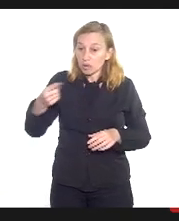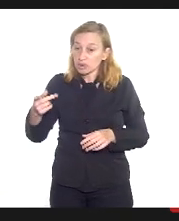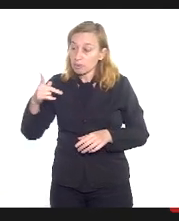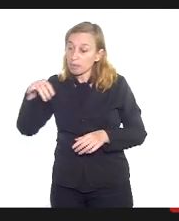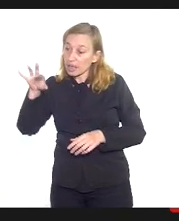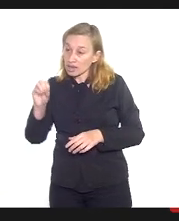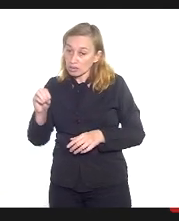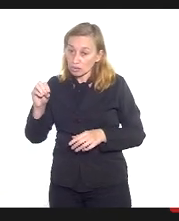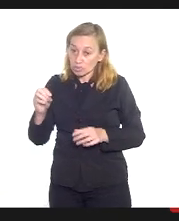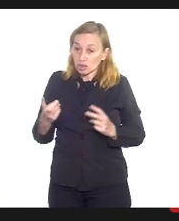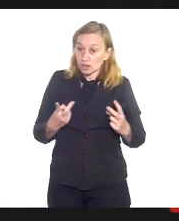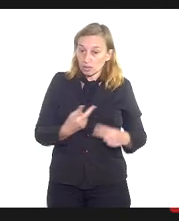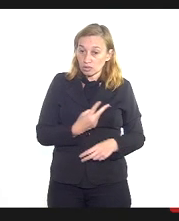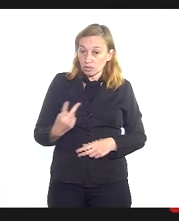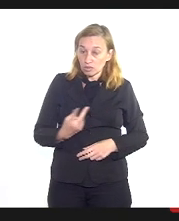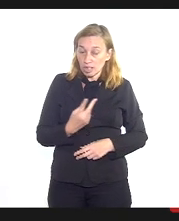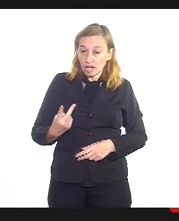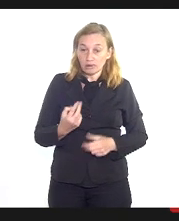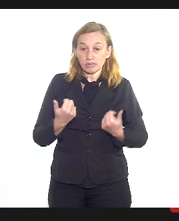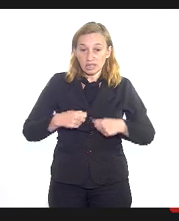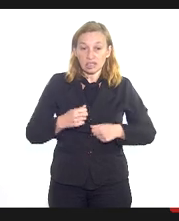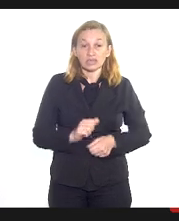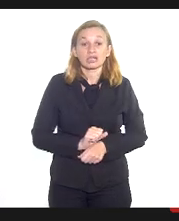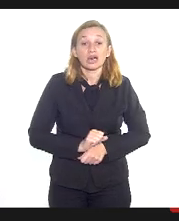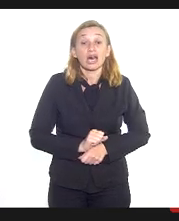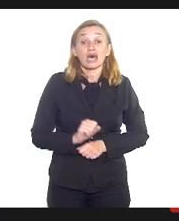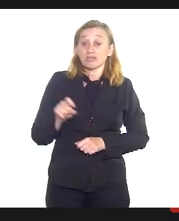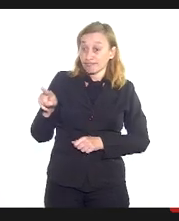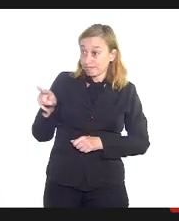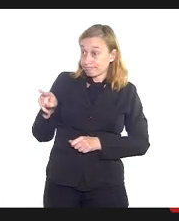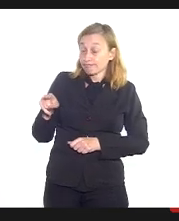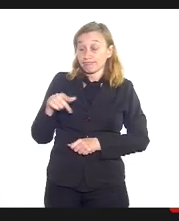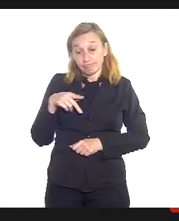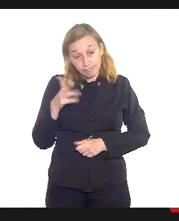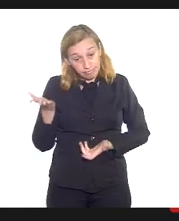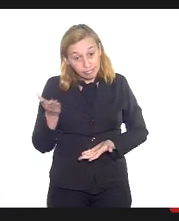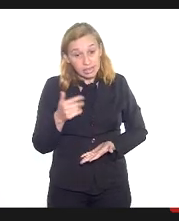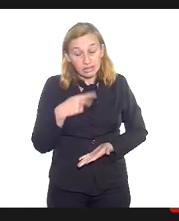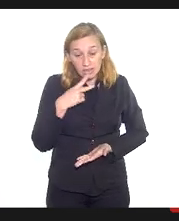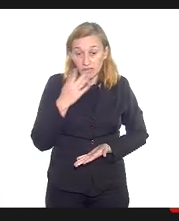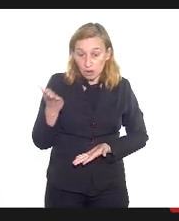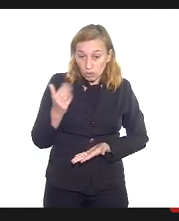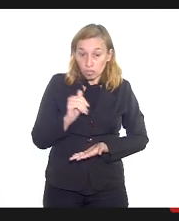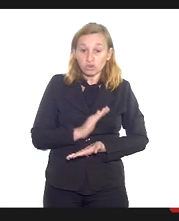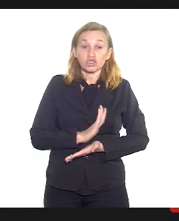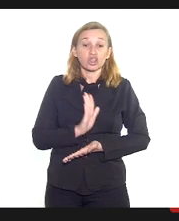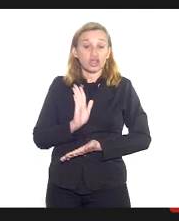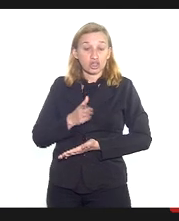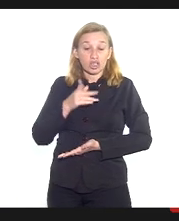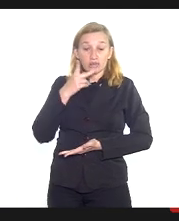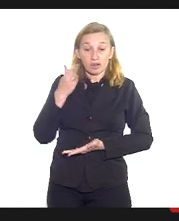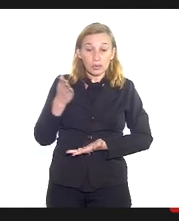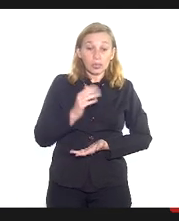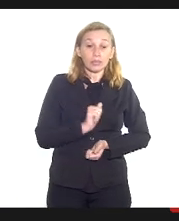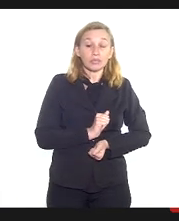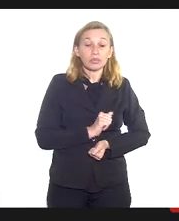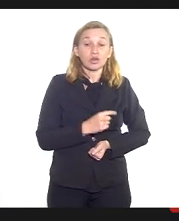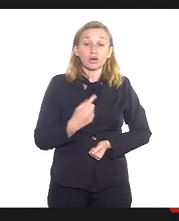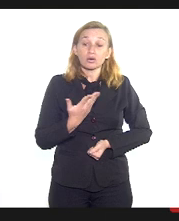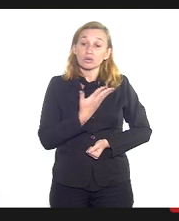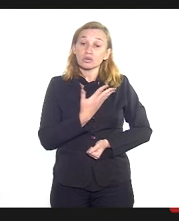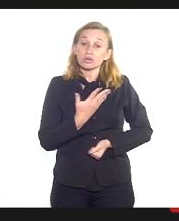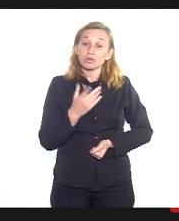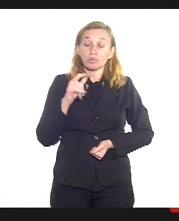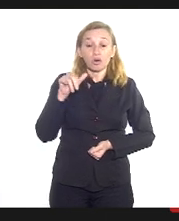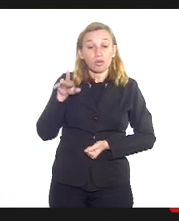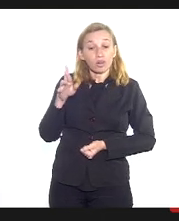só uma proposição. Olha só, essa proposição, já que está aqui presente, o nosso